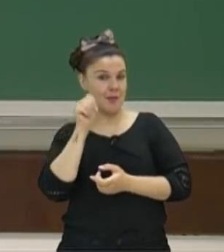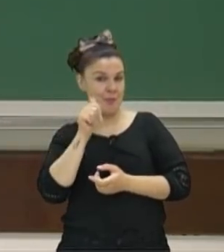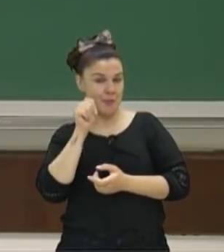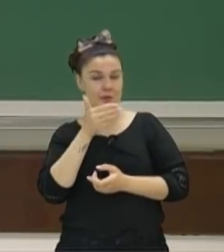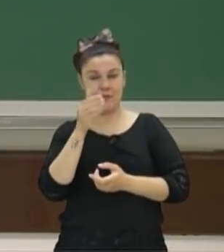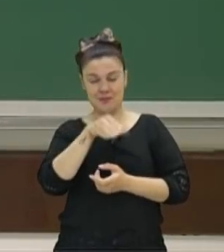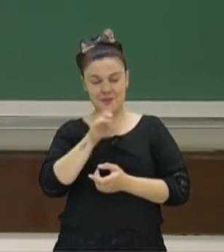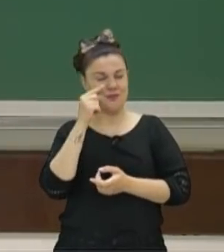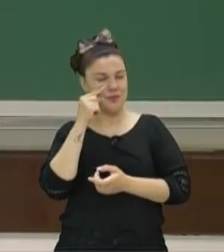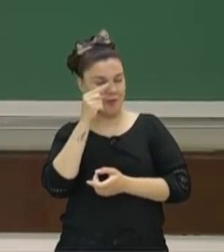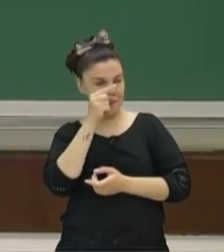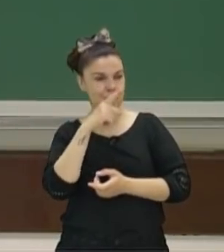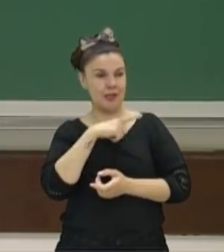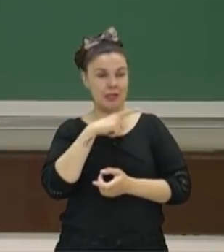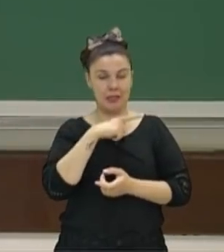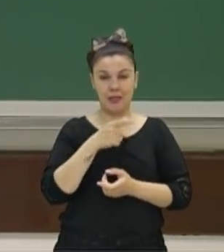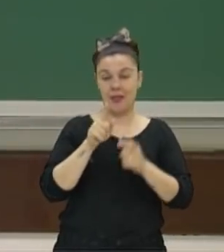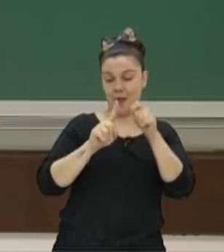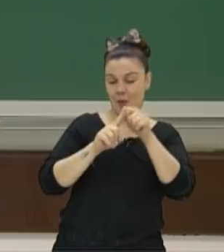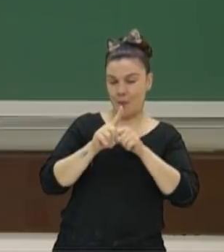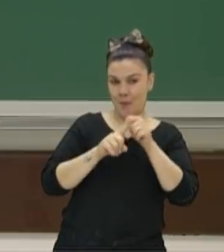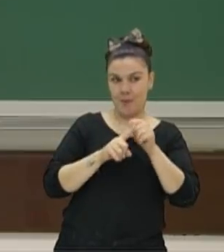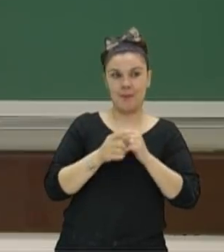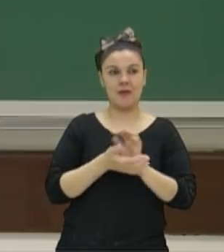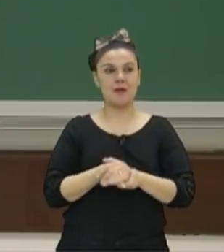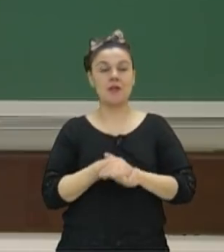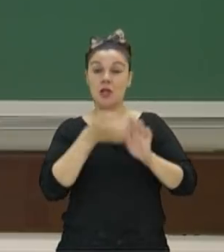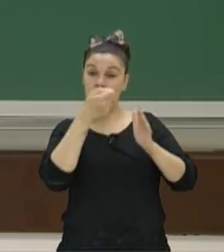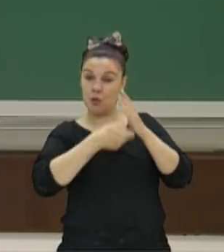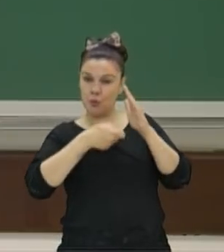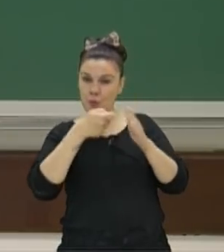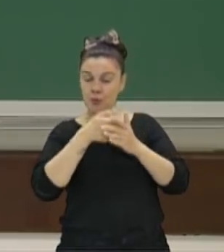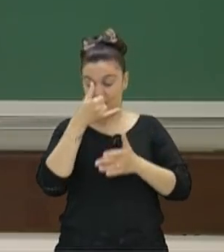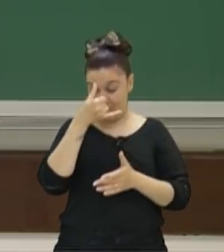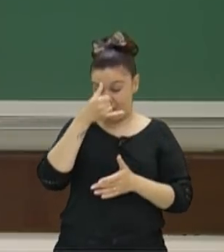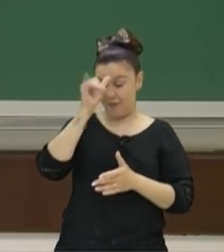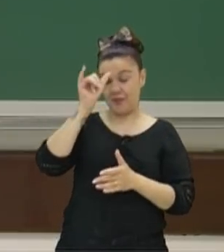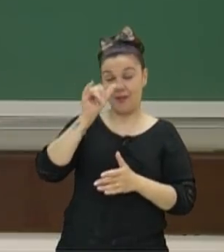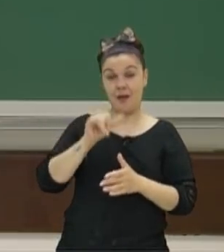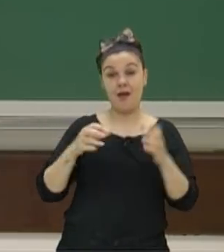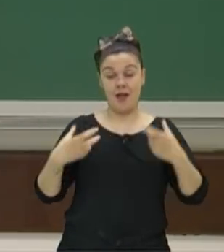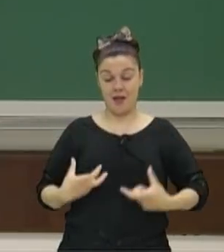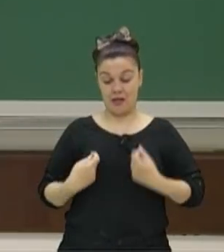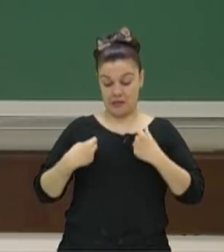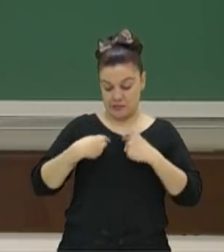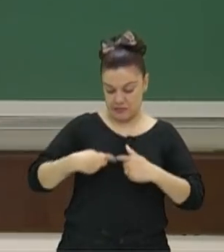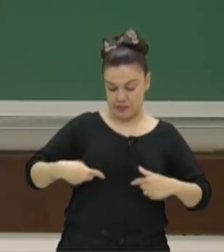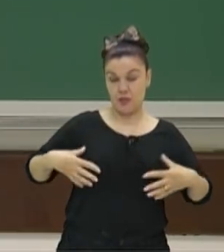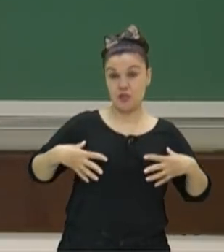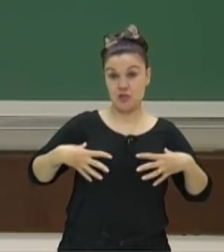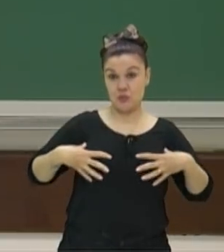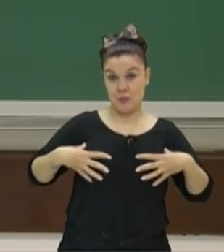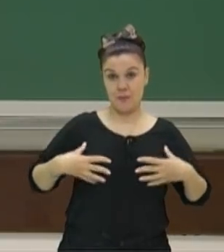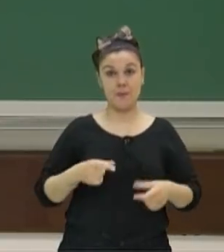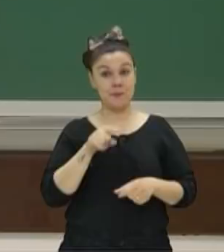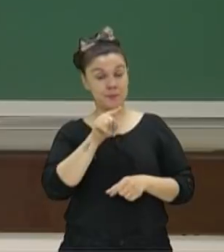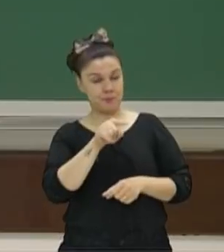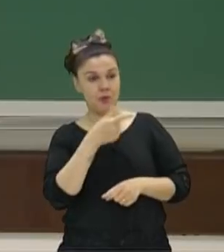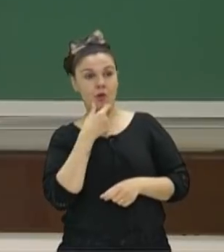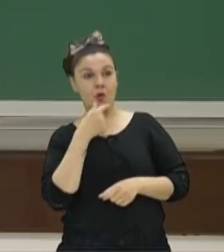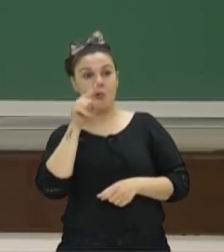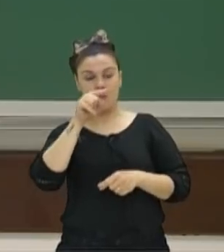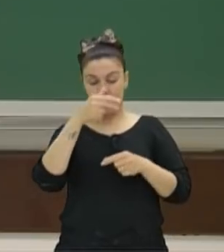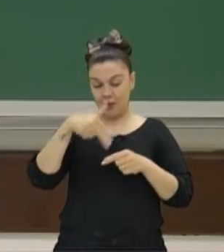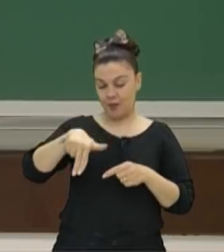já devem ter reparado aí que é o mês de luta, de combate ao câncer de mama. Mas, para os homens, a gente tem